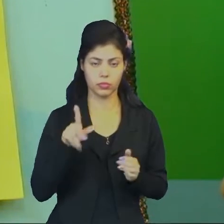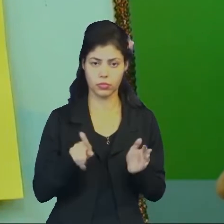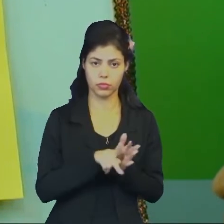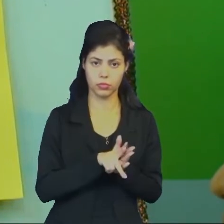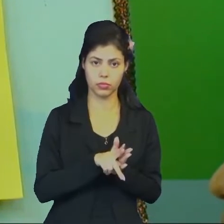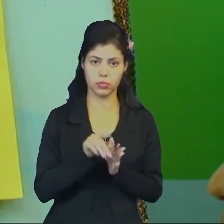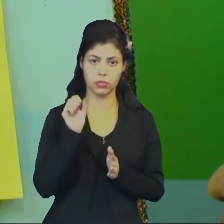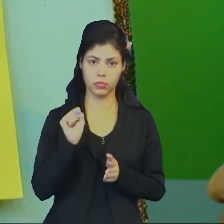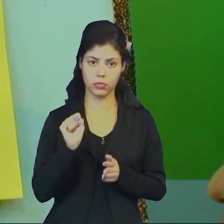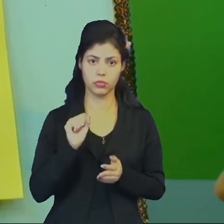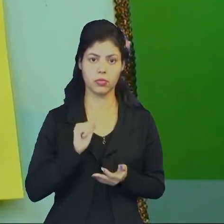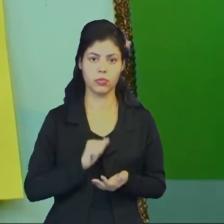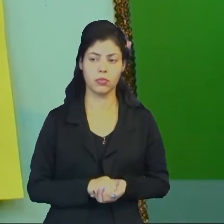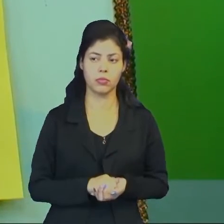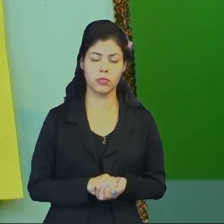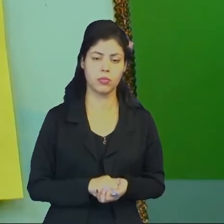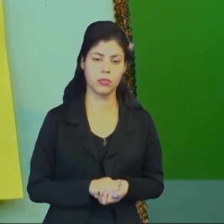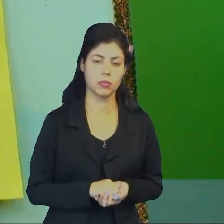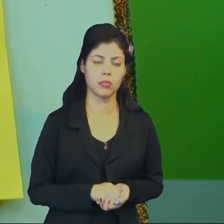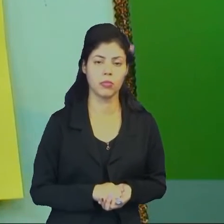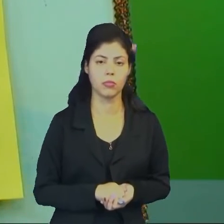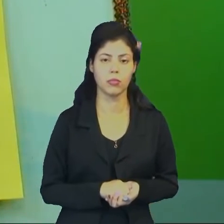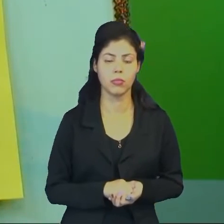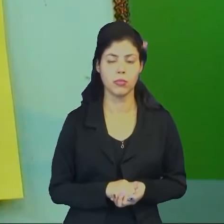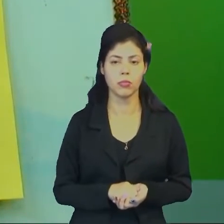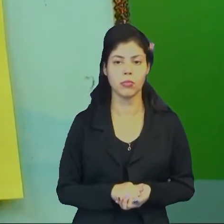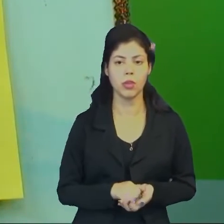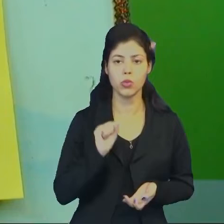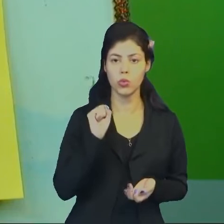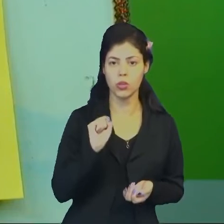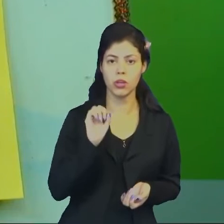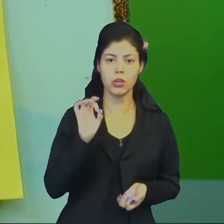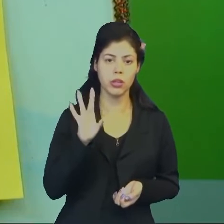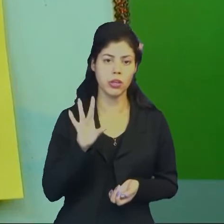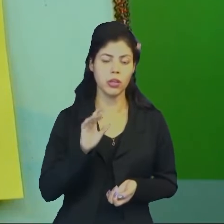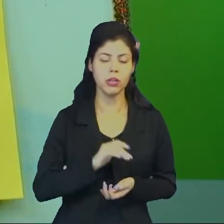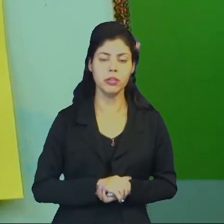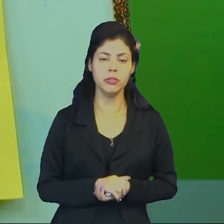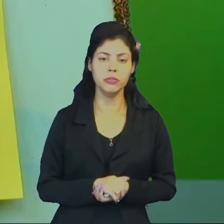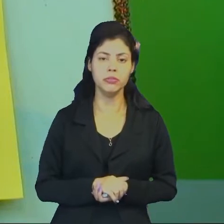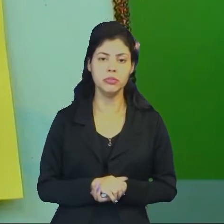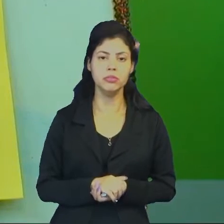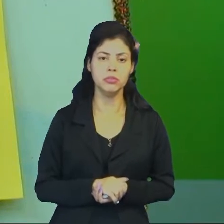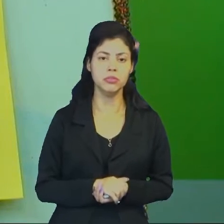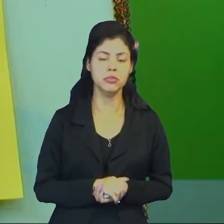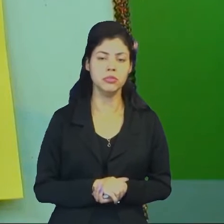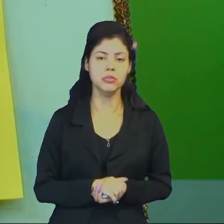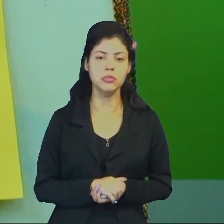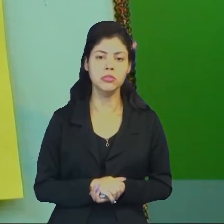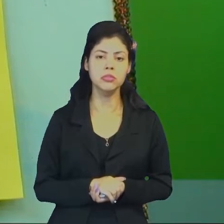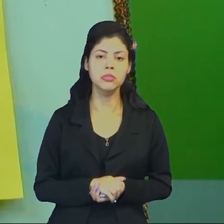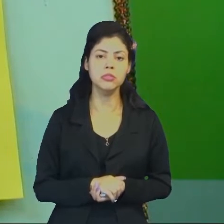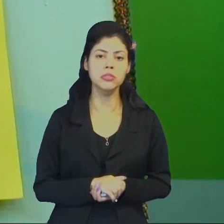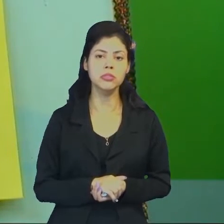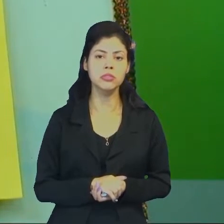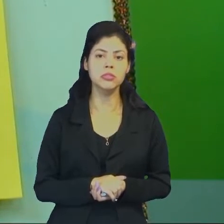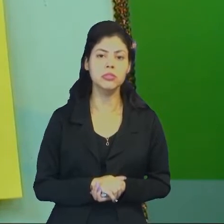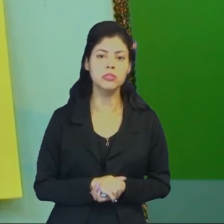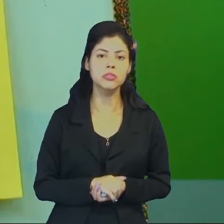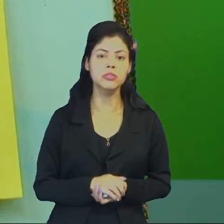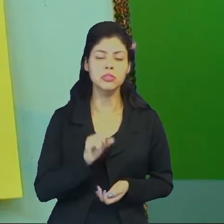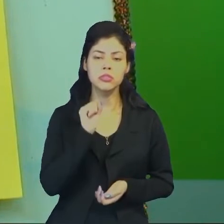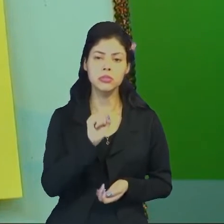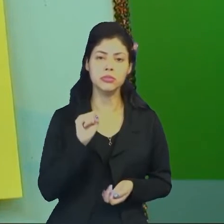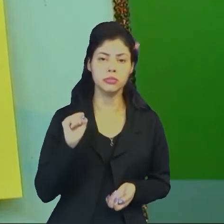né? Então fica só um Z, né? Perdão, parafuso, som de Z.